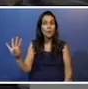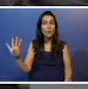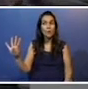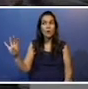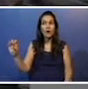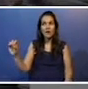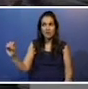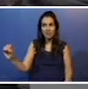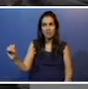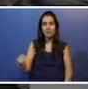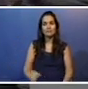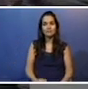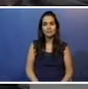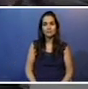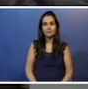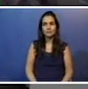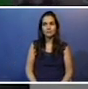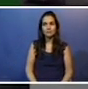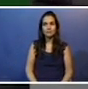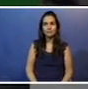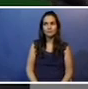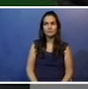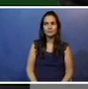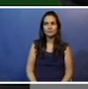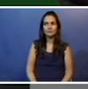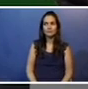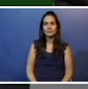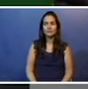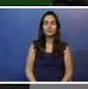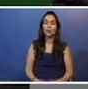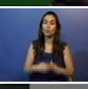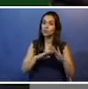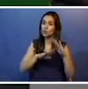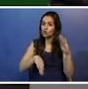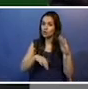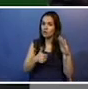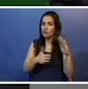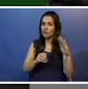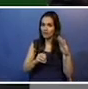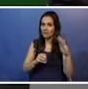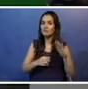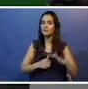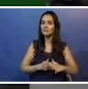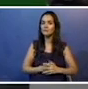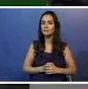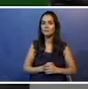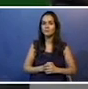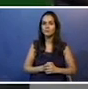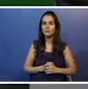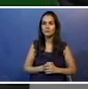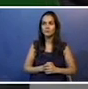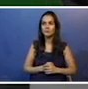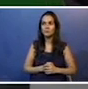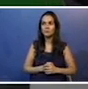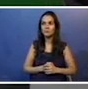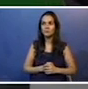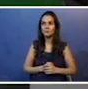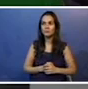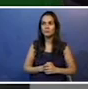aparece primeiro e o valor dele é menor, então eu vou tirar 10 de 50, ou